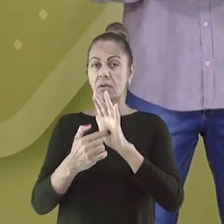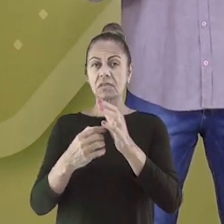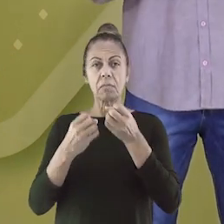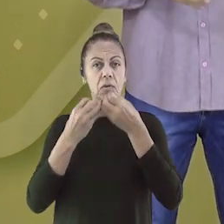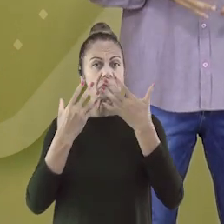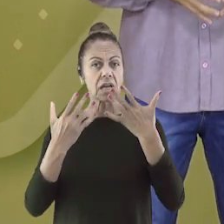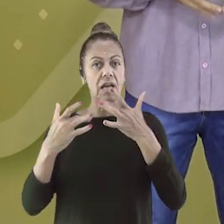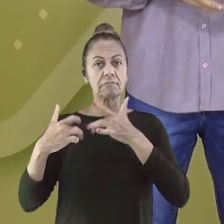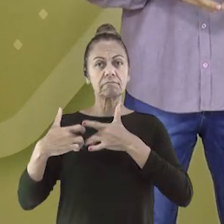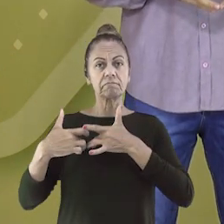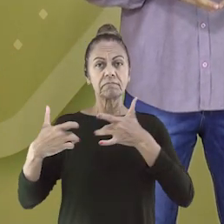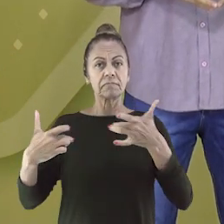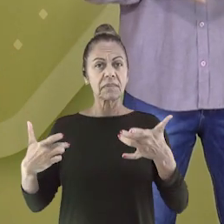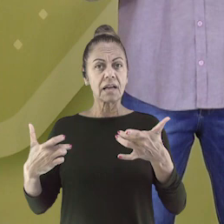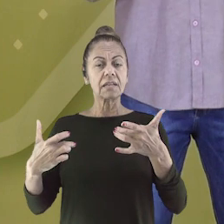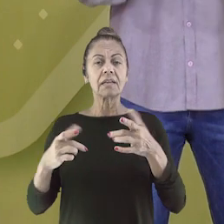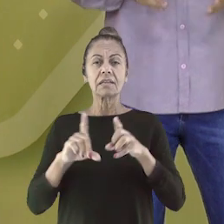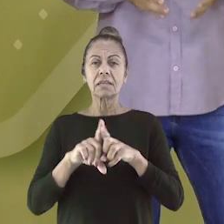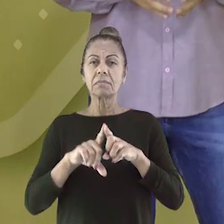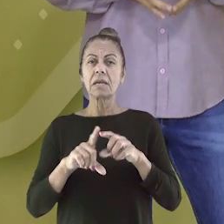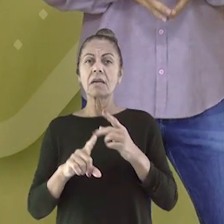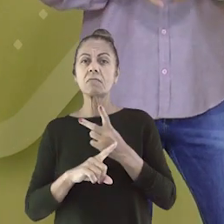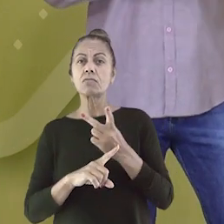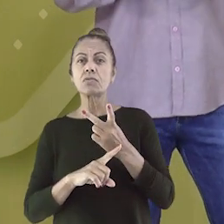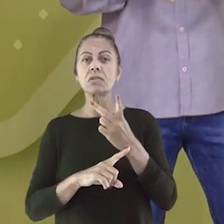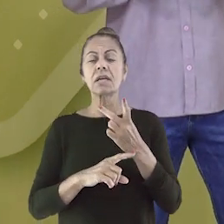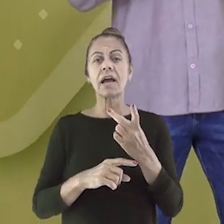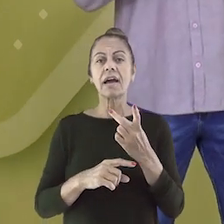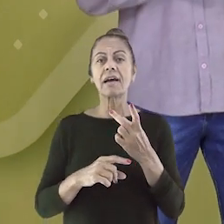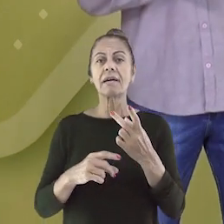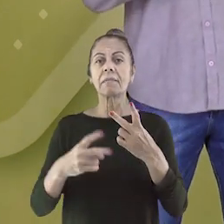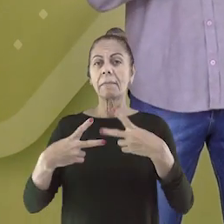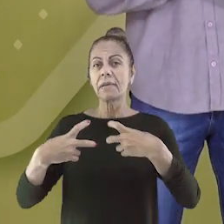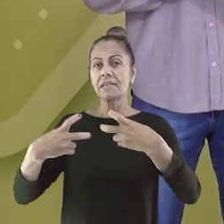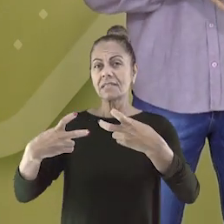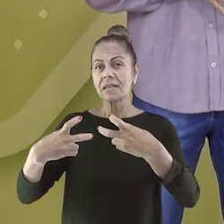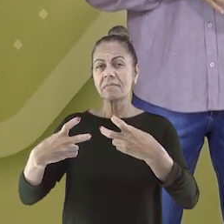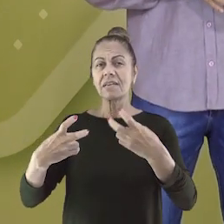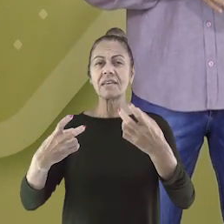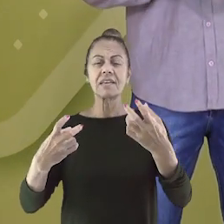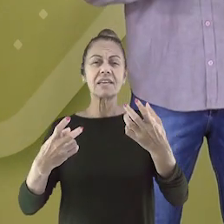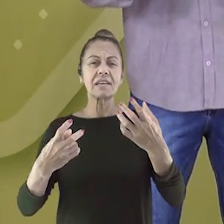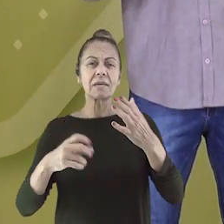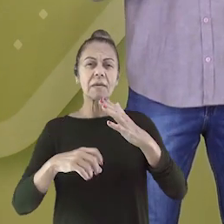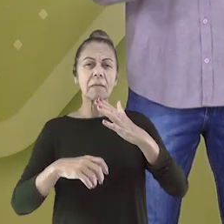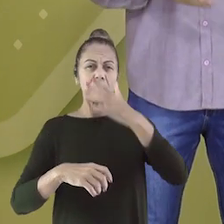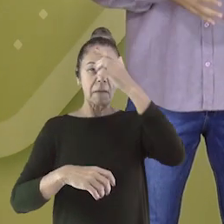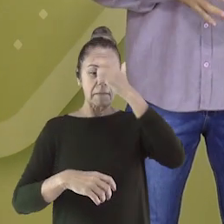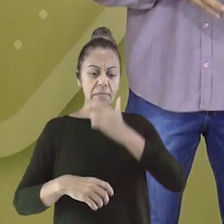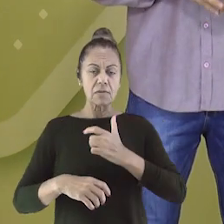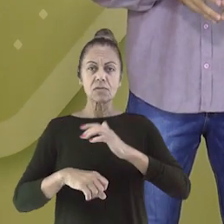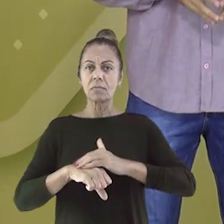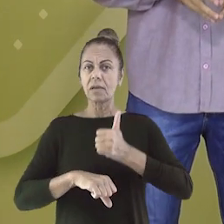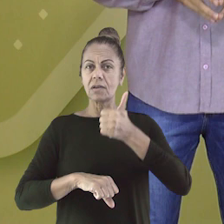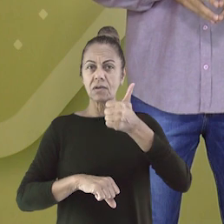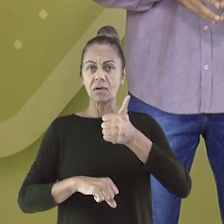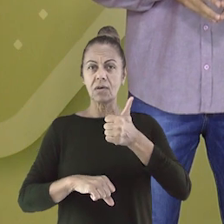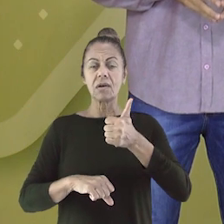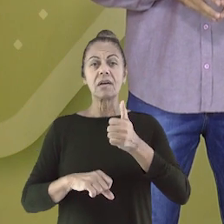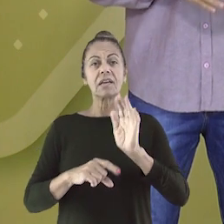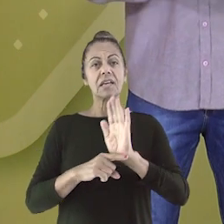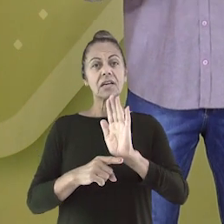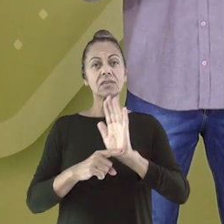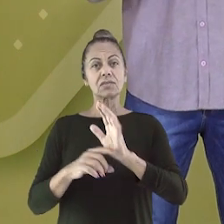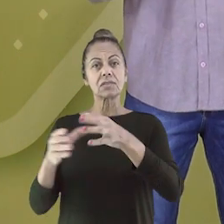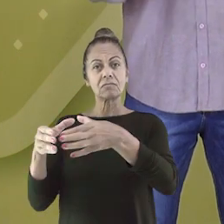bondade, a generosidade e a busca por tornar-se uma pessoa melhor, que resultam em benefícios para toda a